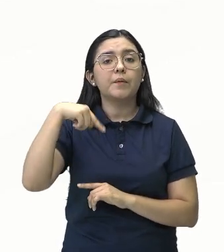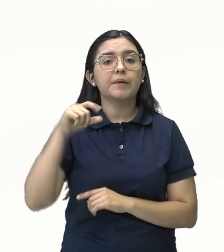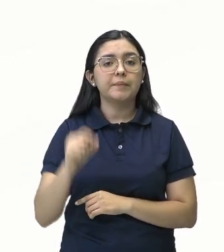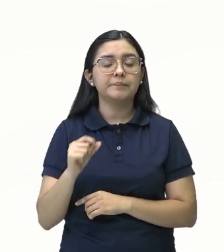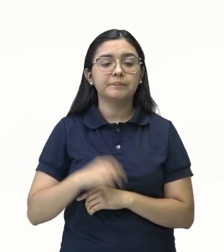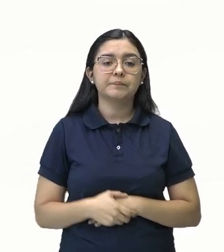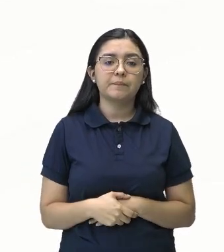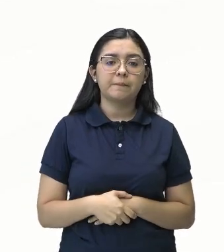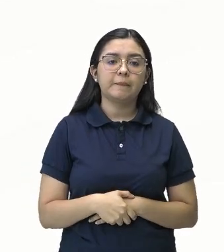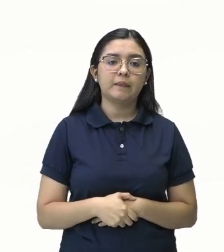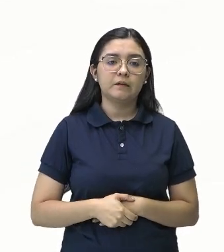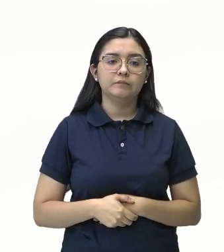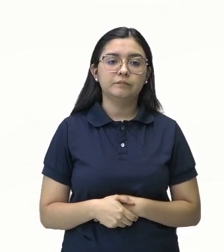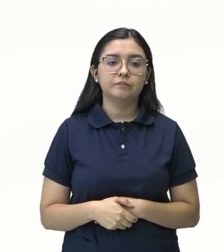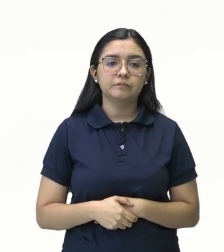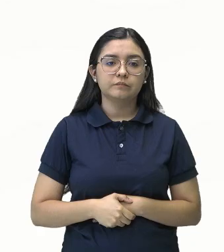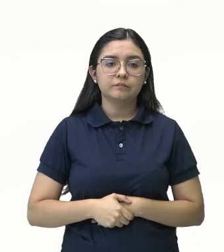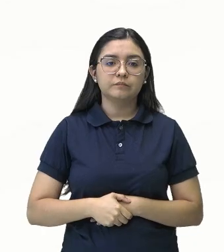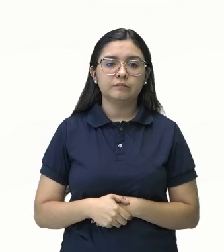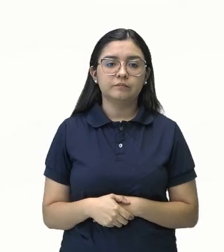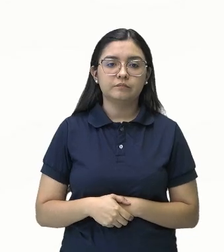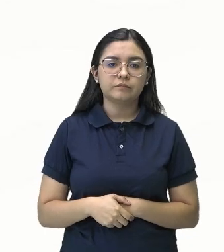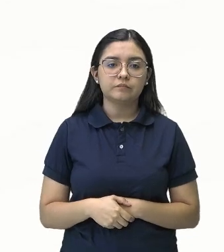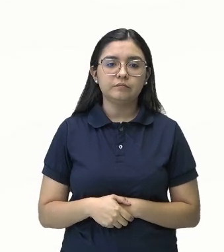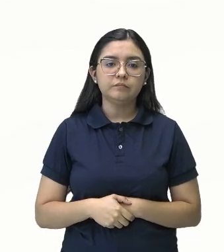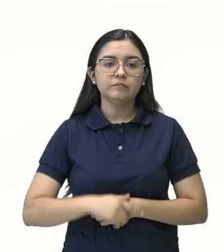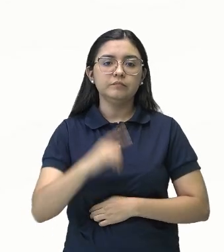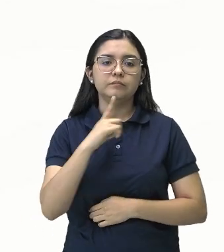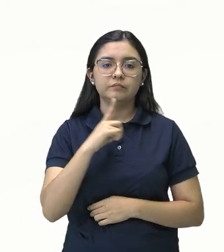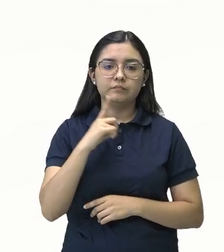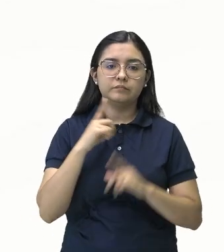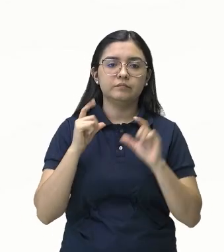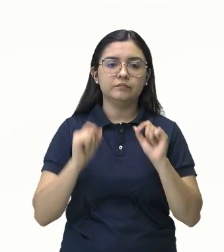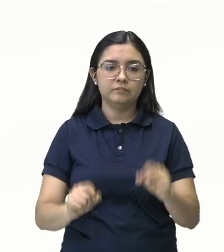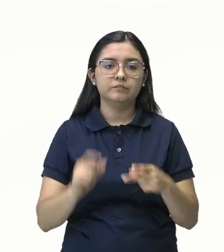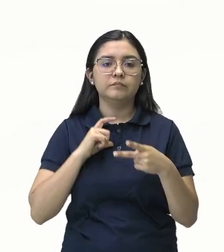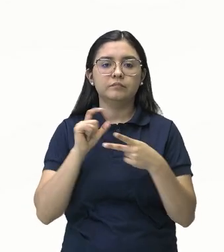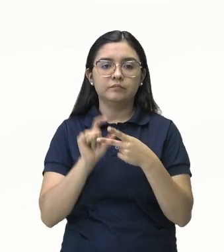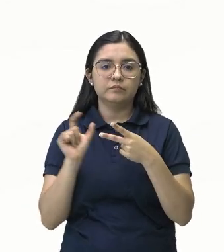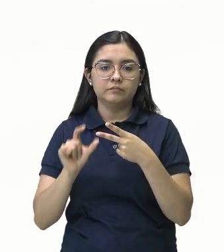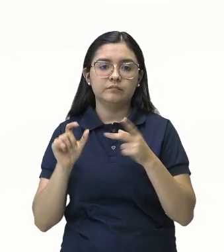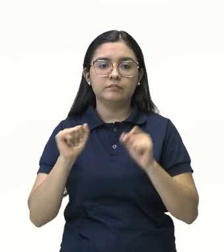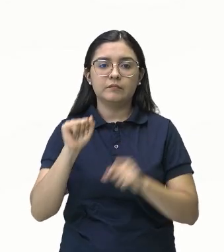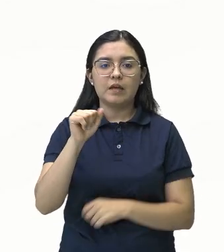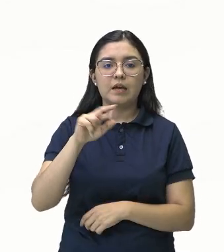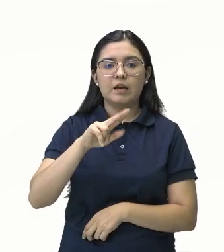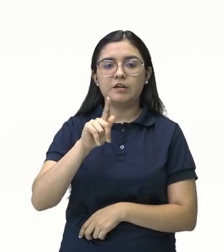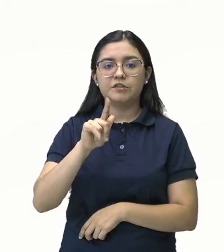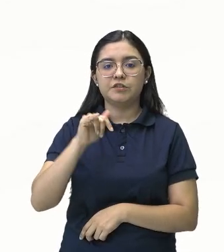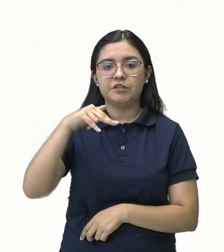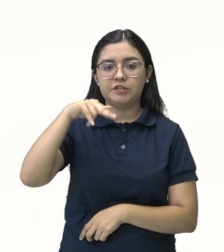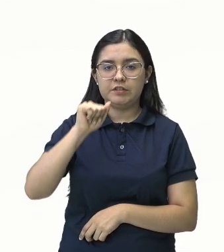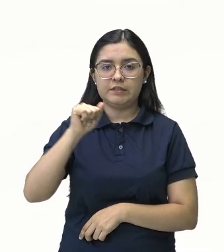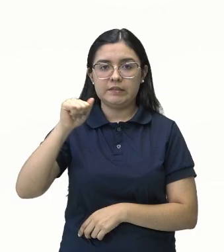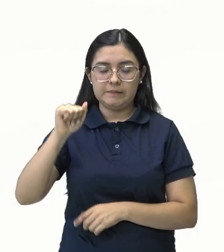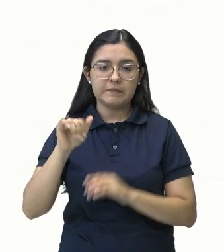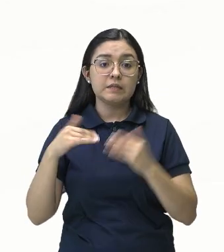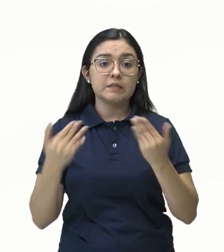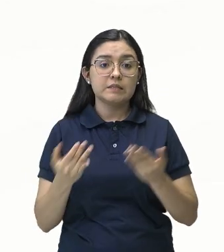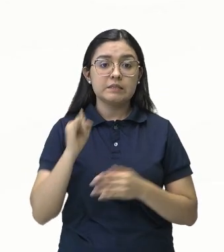é a sequência que carrega a codificação da arginina. Se vocês